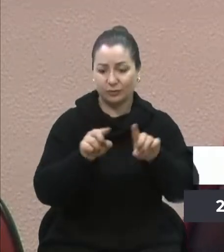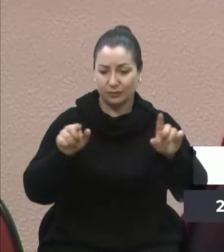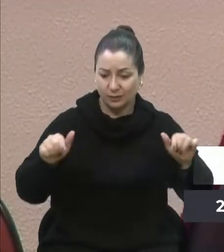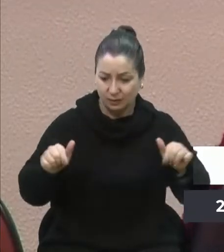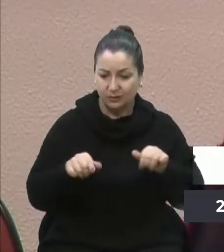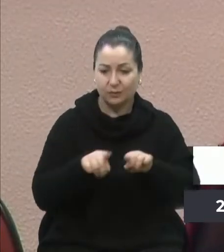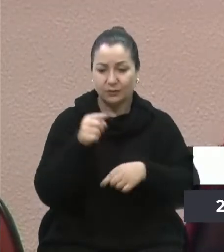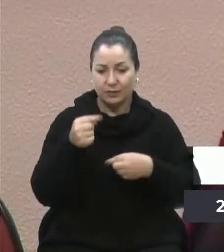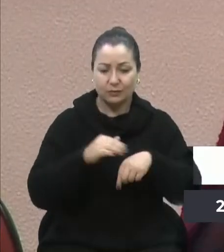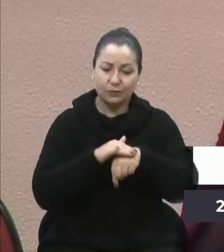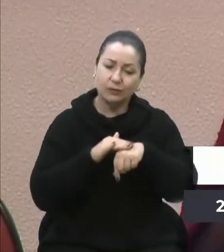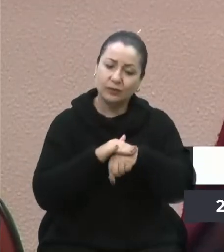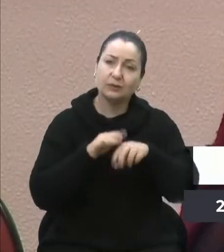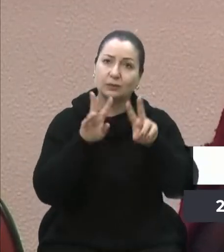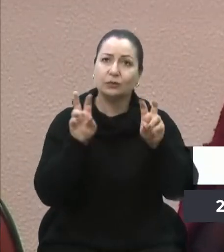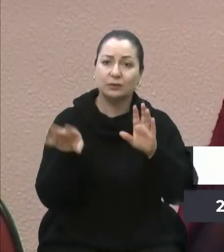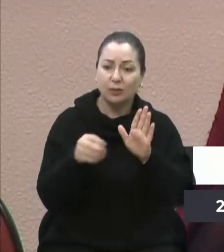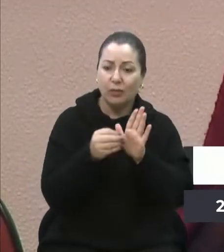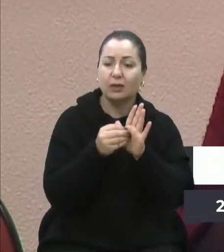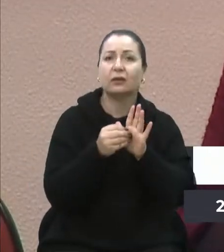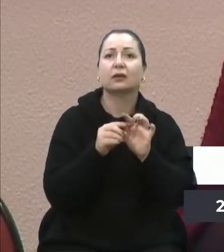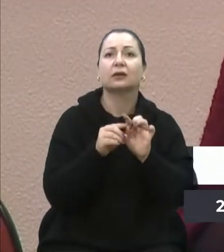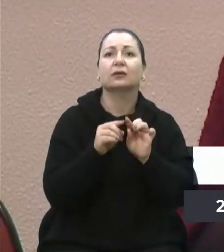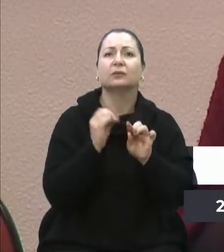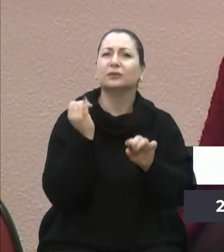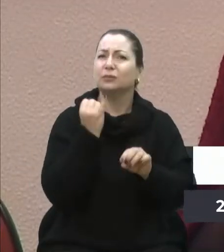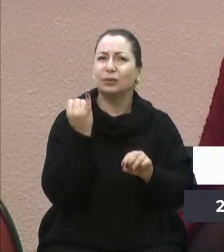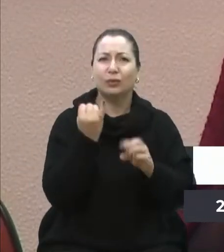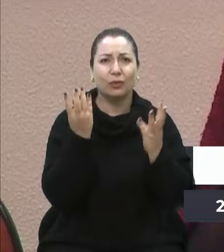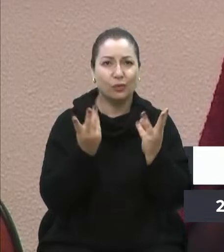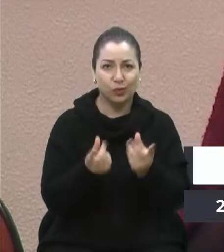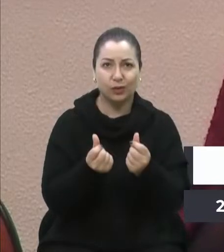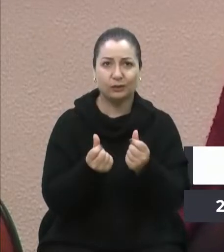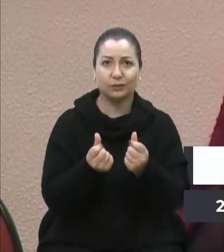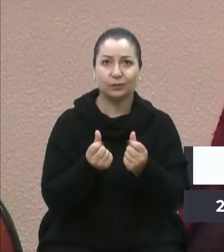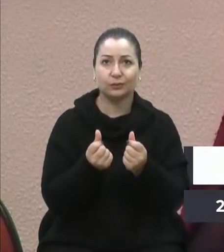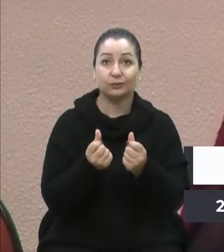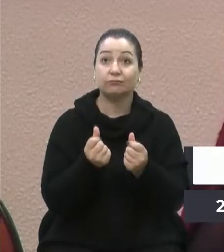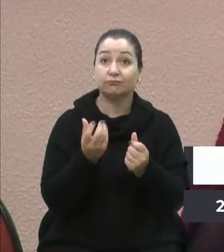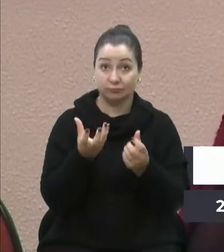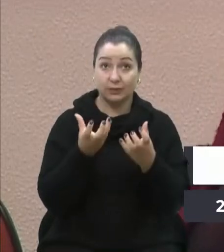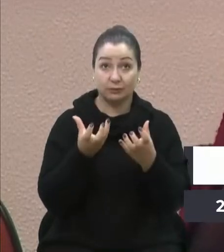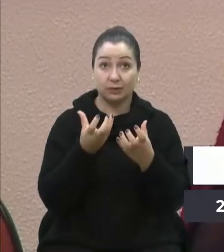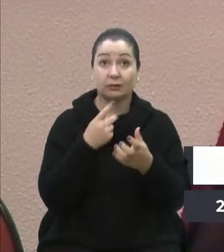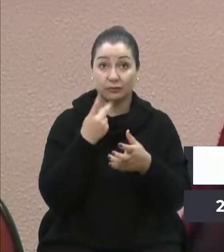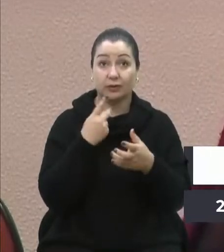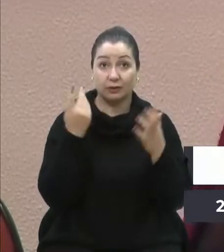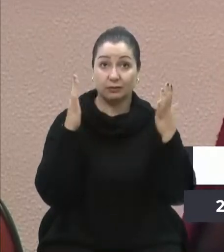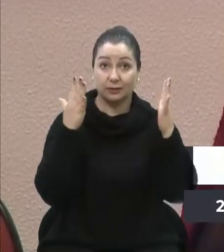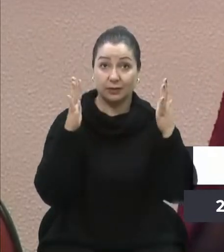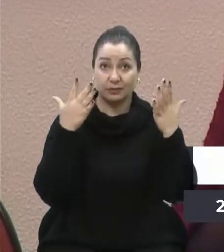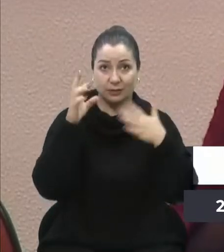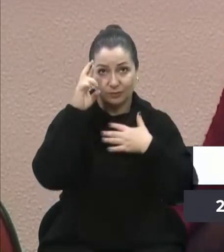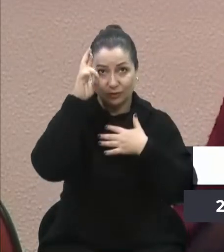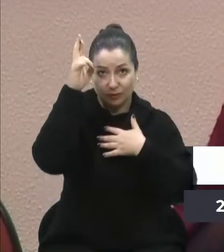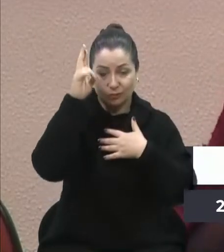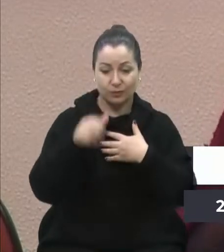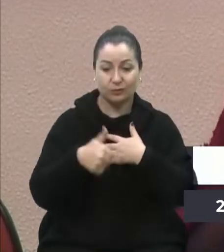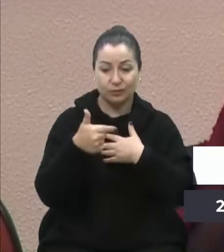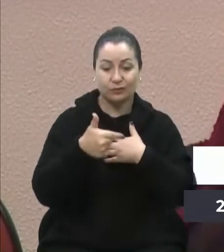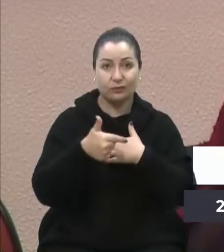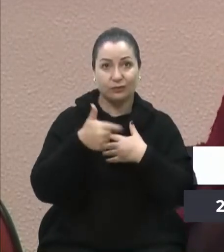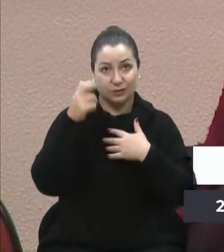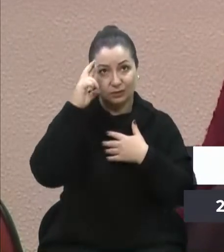respeito desta emenda, mas tão importante quanto, vereador Lucas, e aí eu quero dar os parabéns aos diretores e